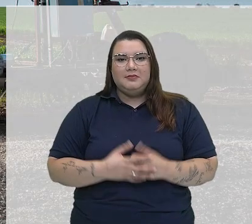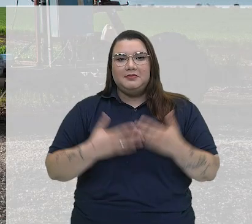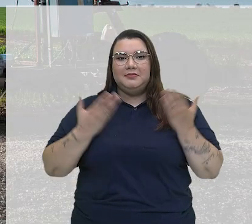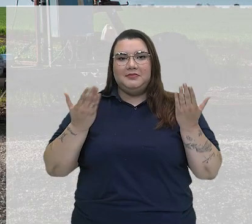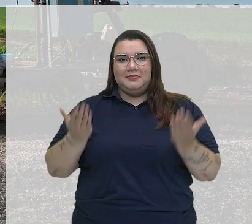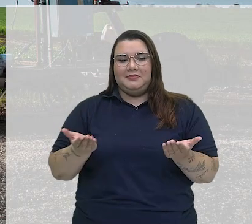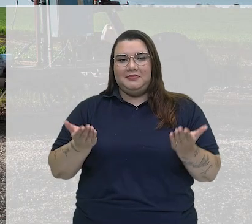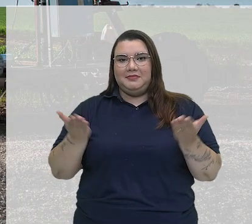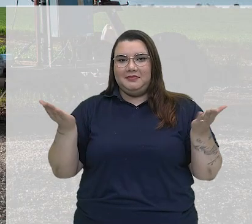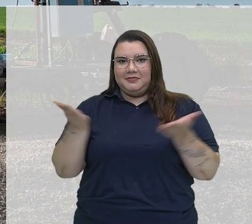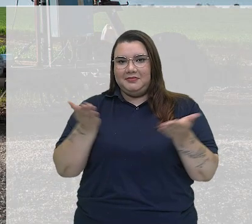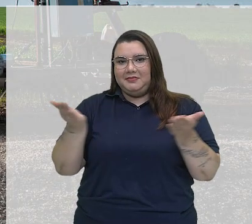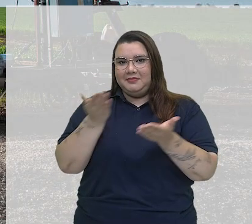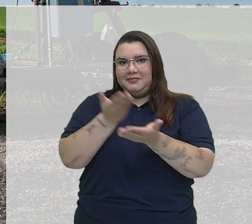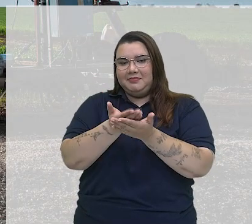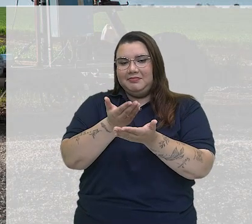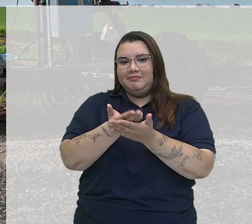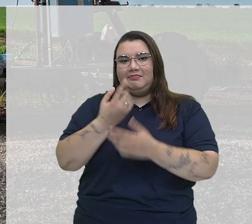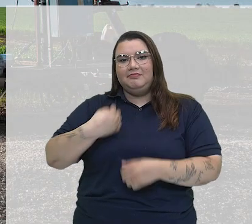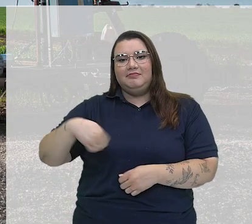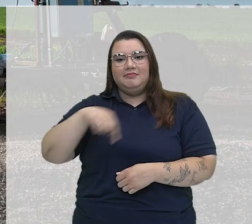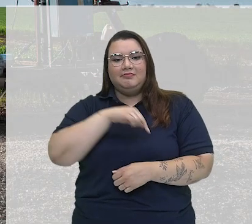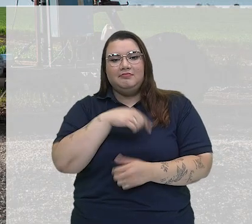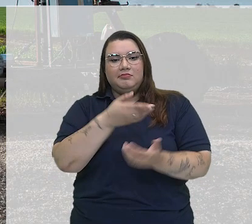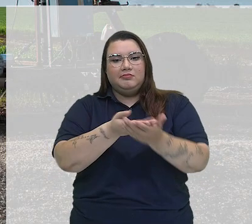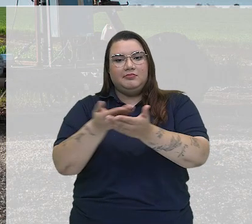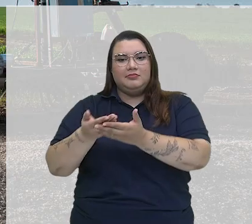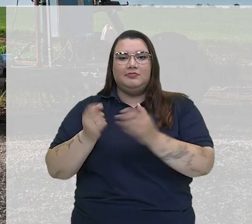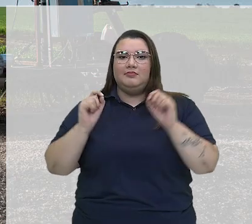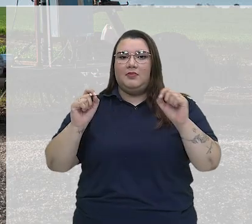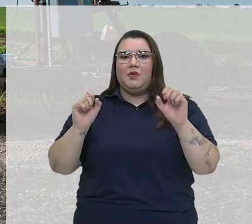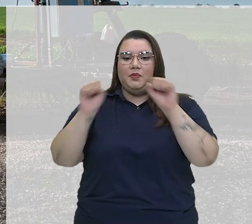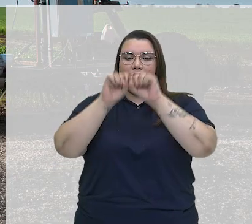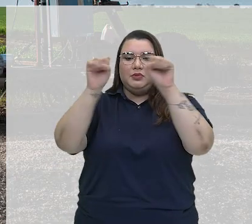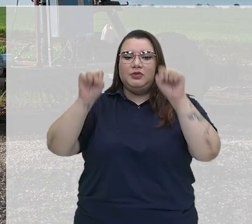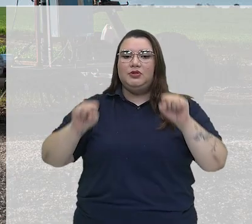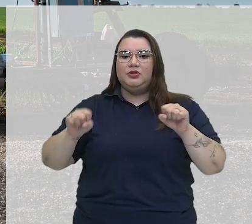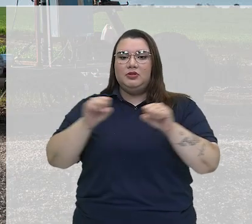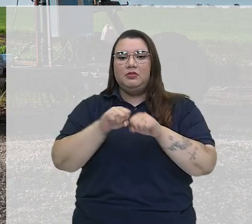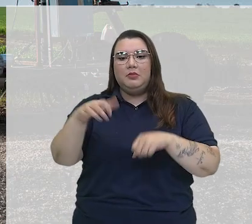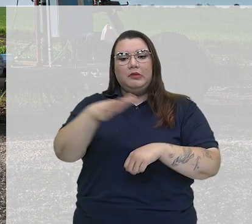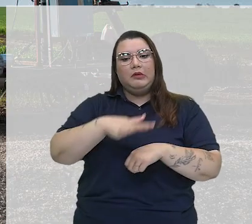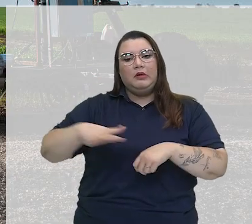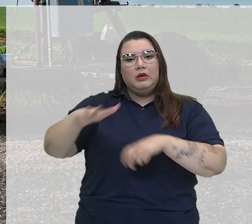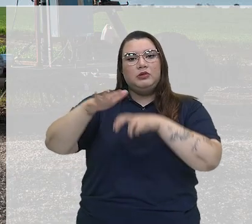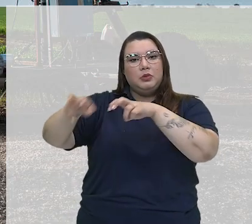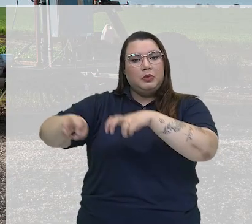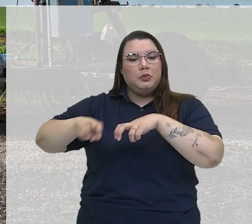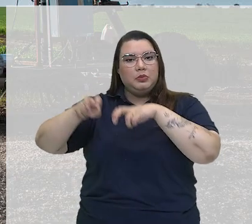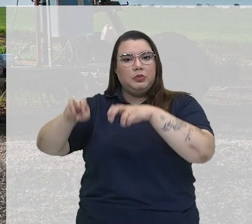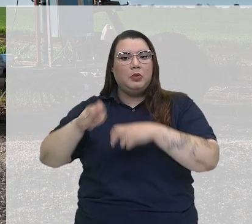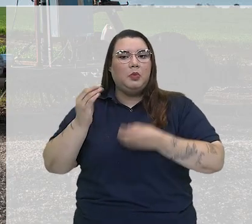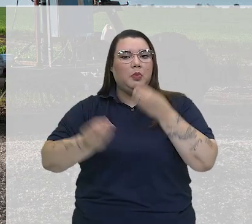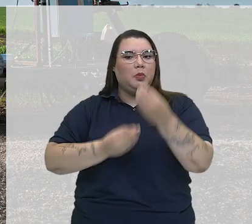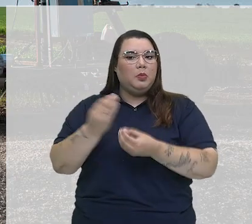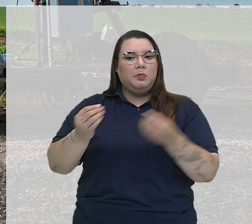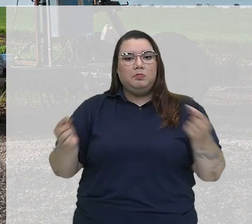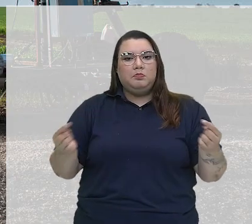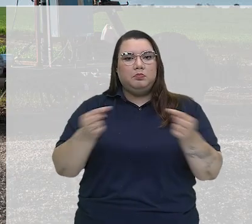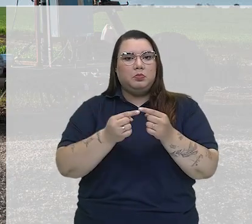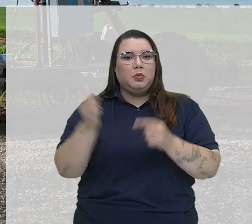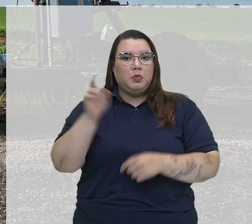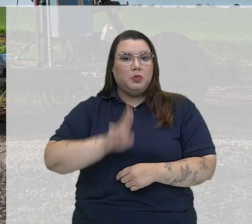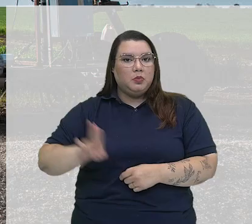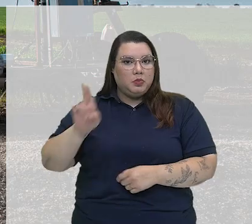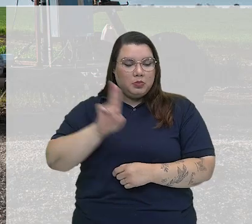Bem, turmas, nesta aula nós iremos falar sobre os sistemas agrícolas e como eles